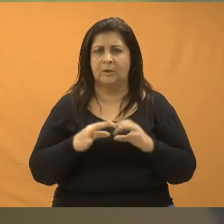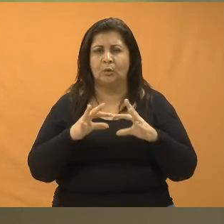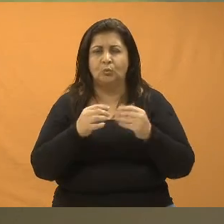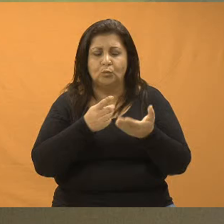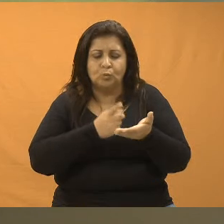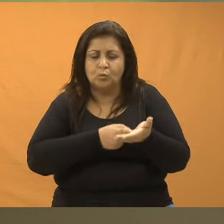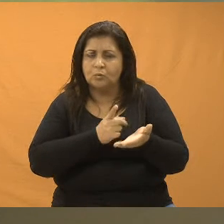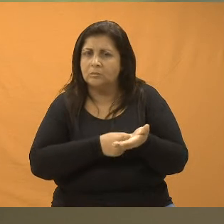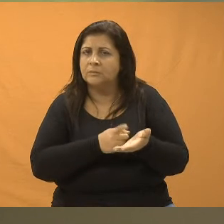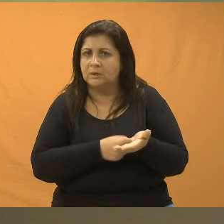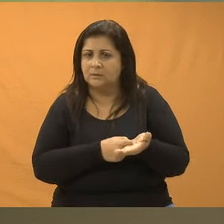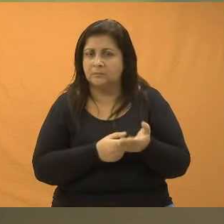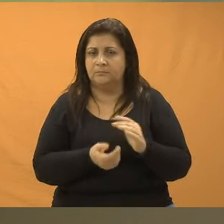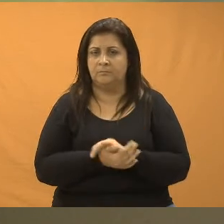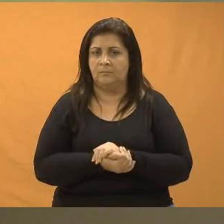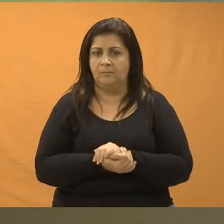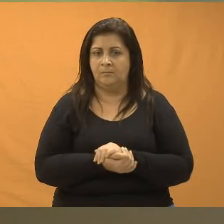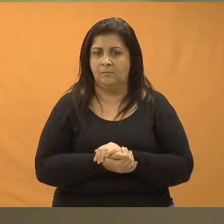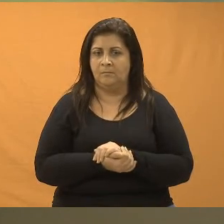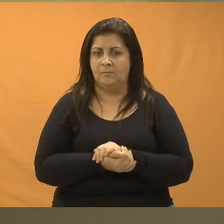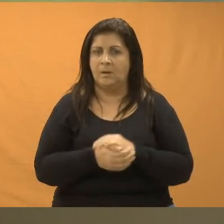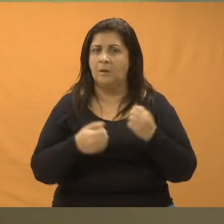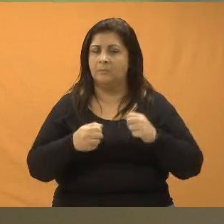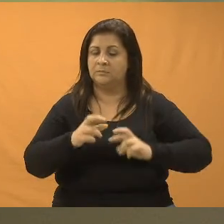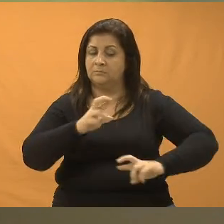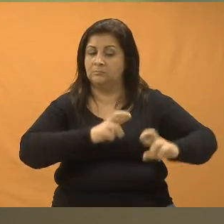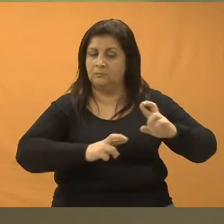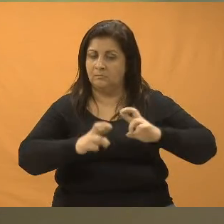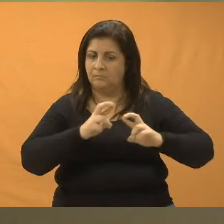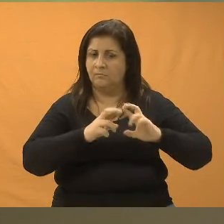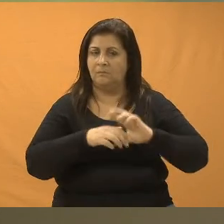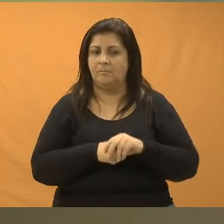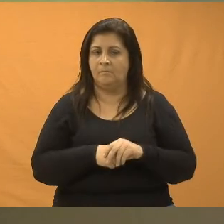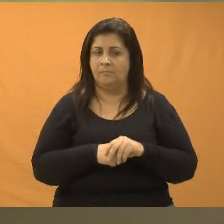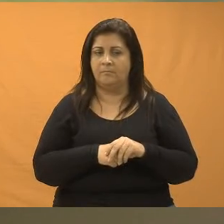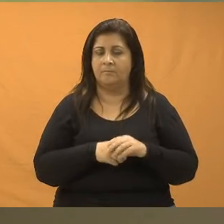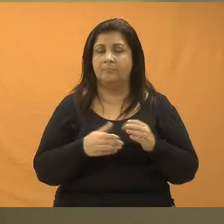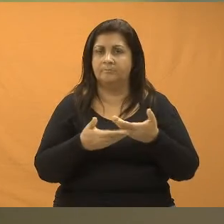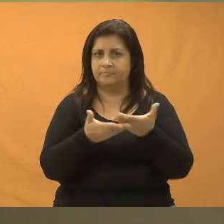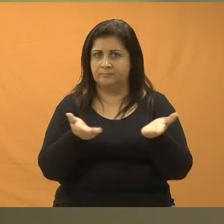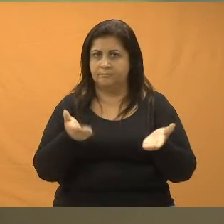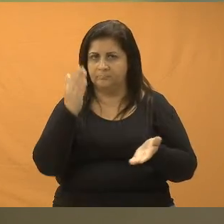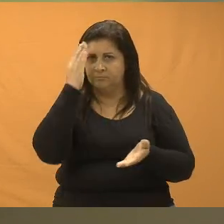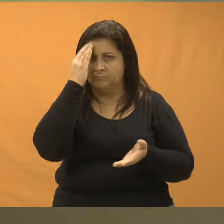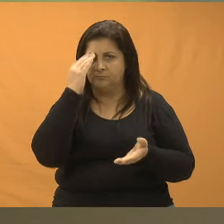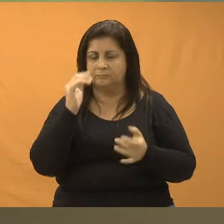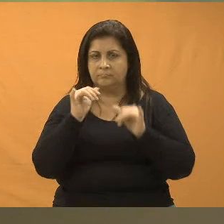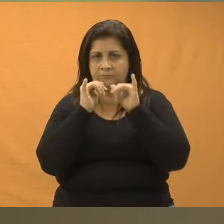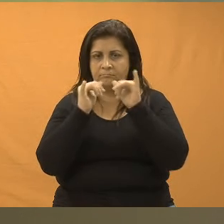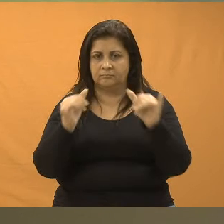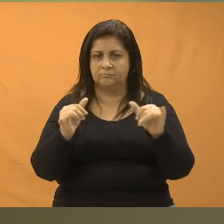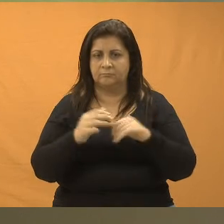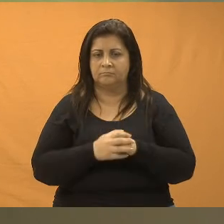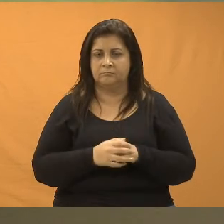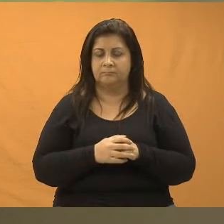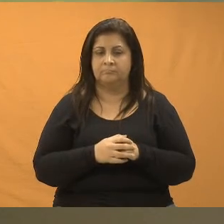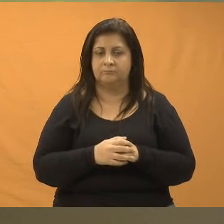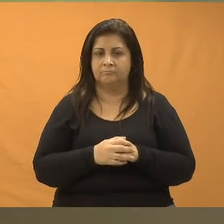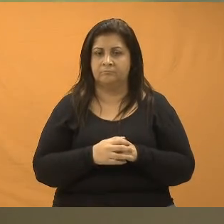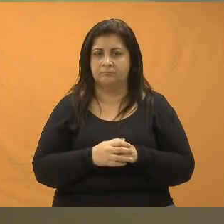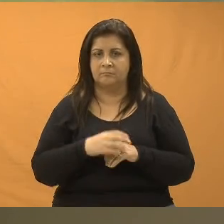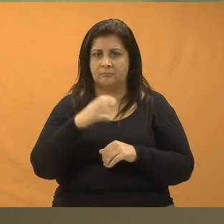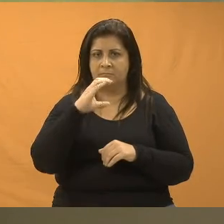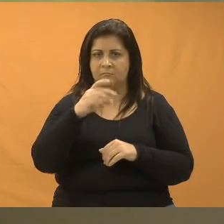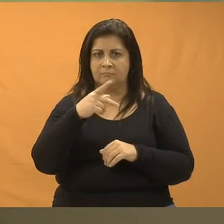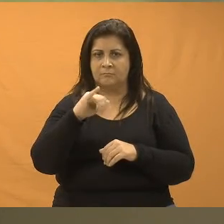contrato. Um contrato que tem que ser fiscalizado. Para vocês terem uma ideia, e vou divulgar aqui do que nós já levantamos na CPI que